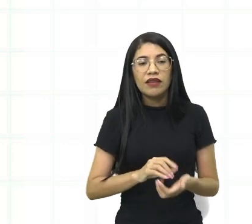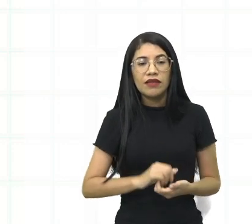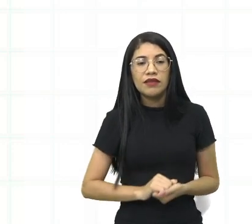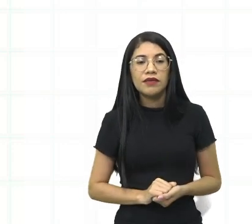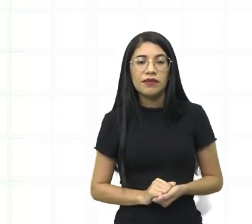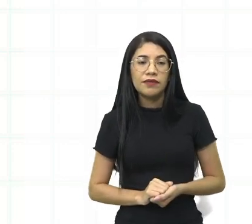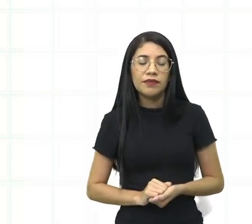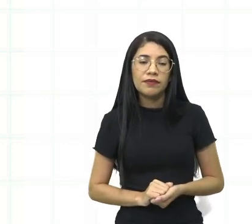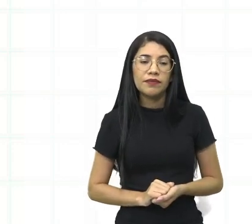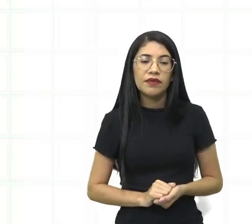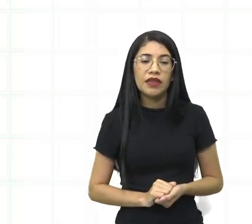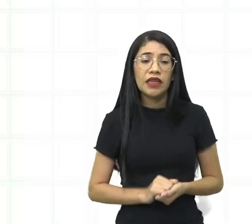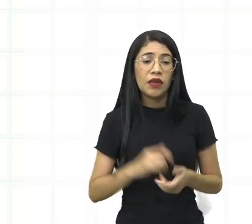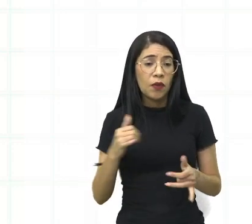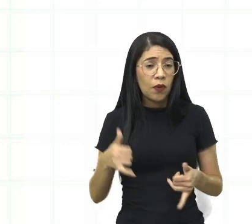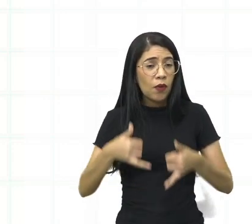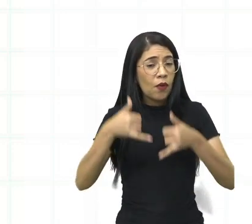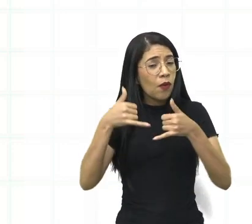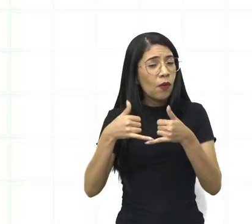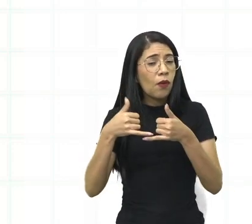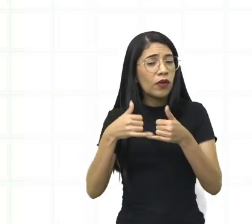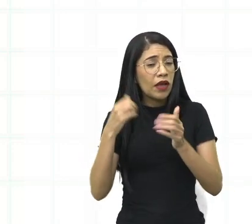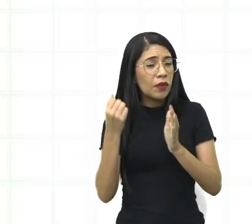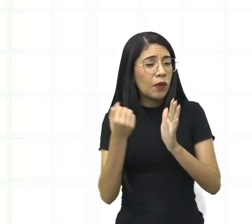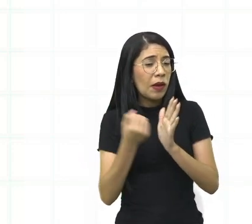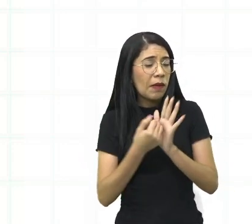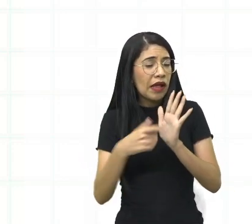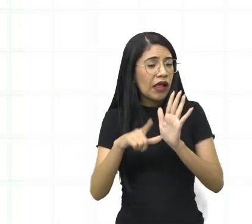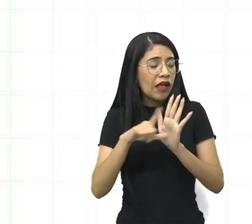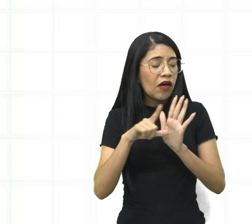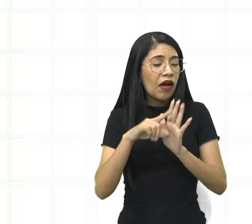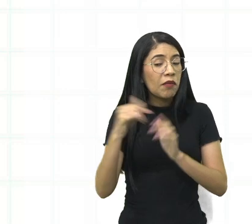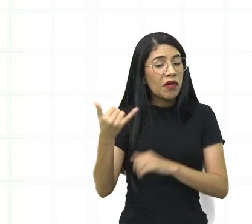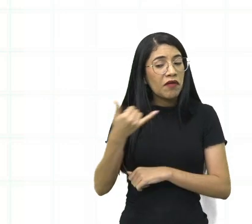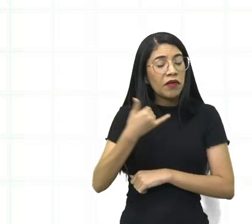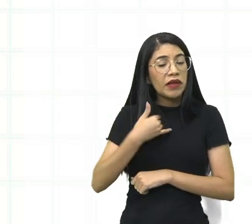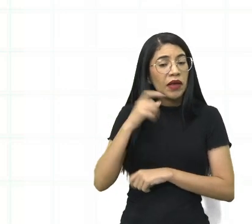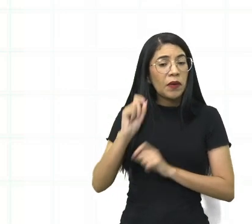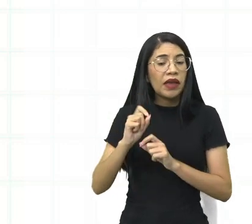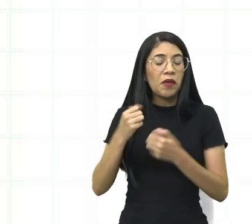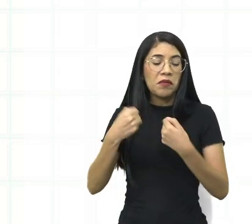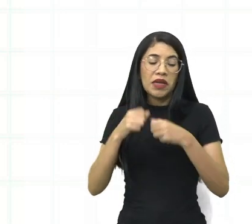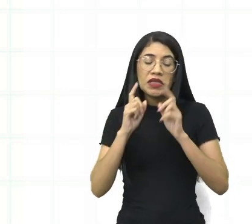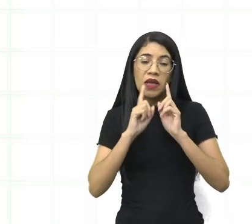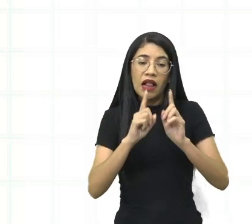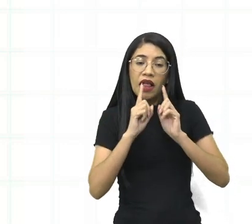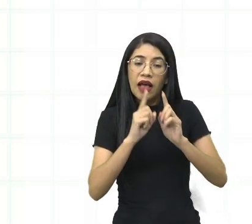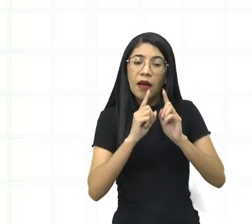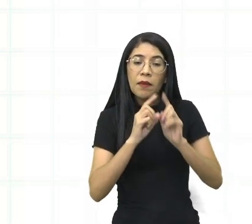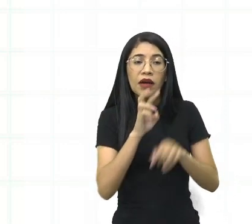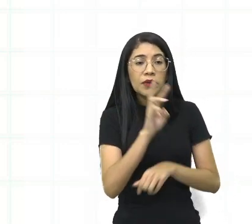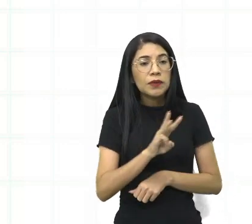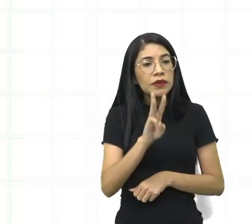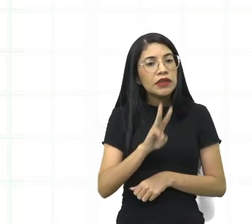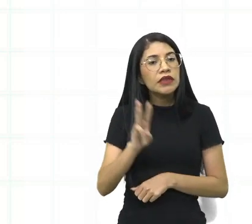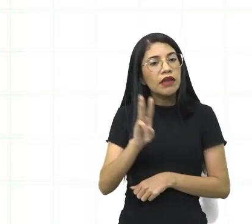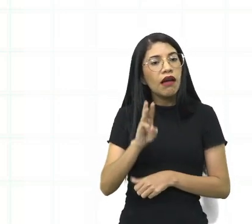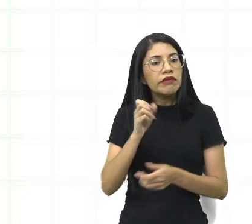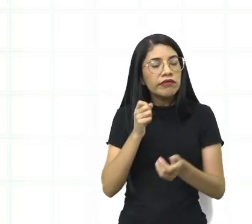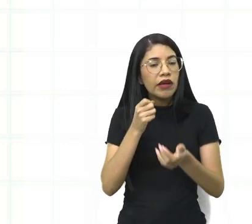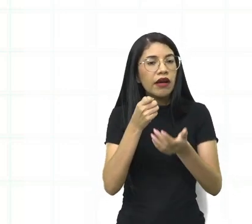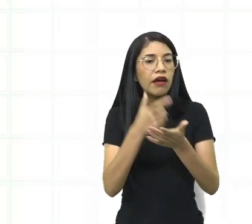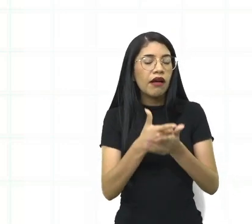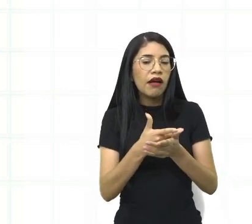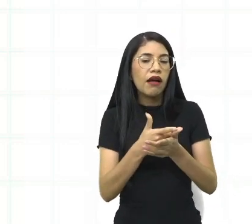popular. Entrei em contato com a marca e me disseram que tenho que reclamar com o site que me